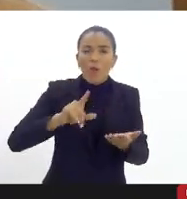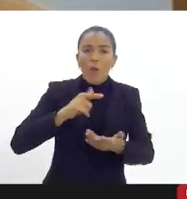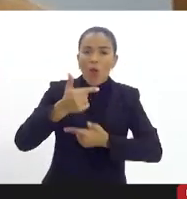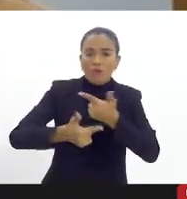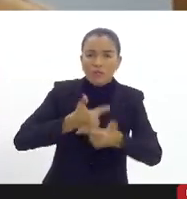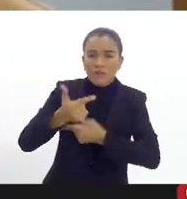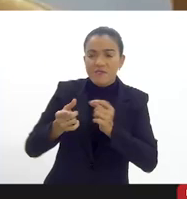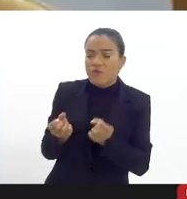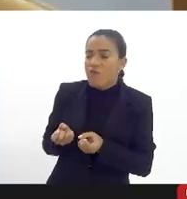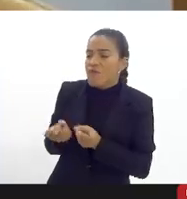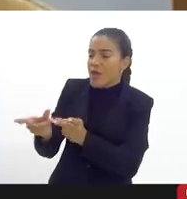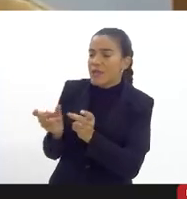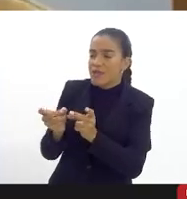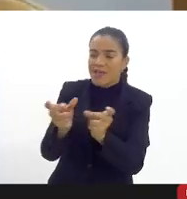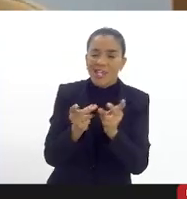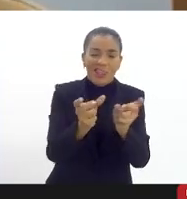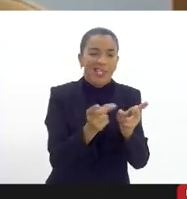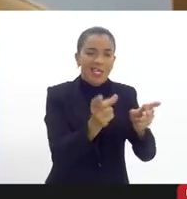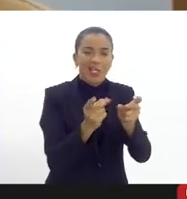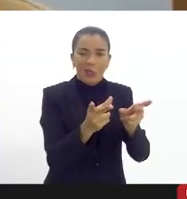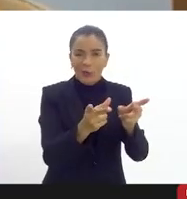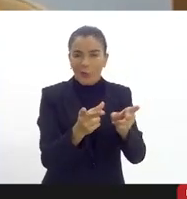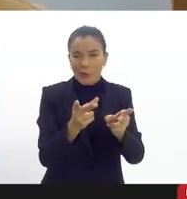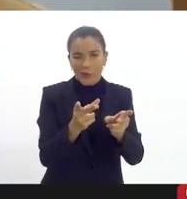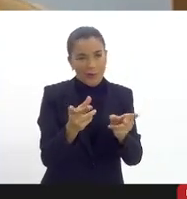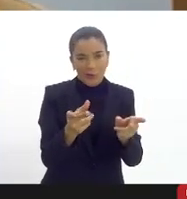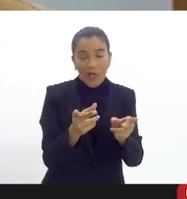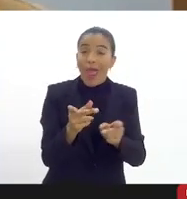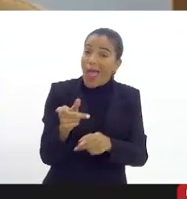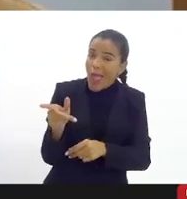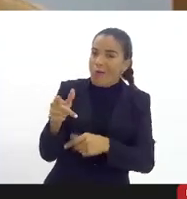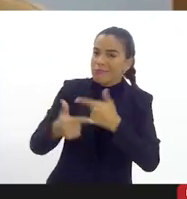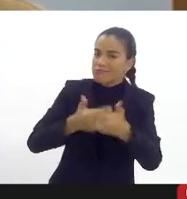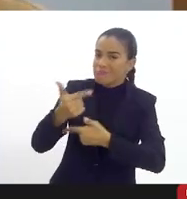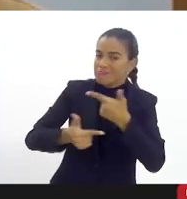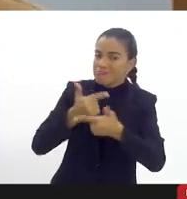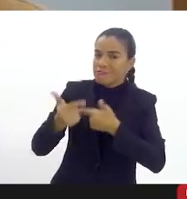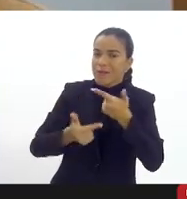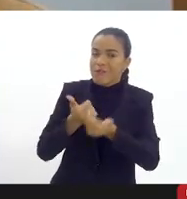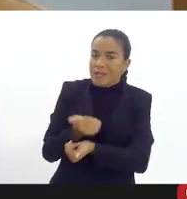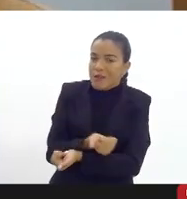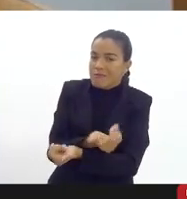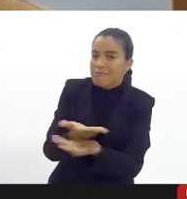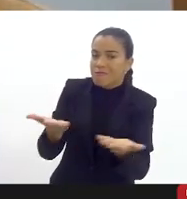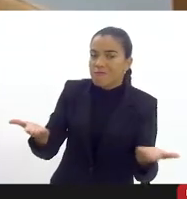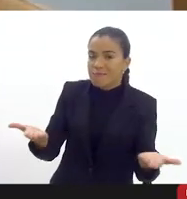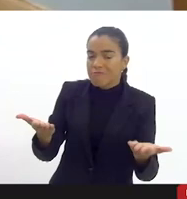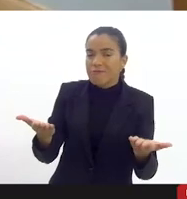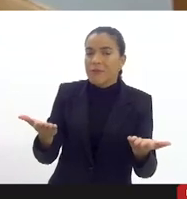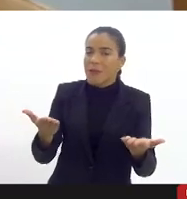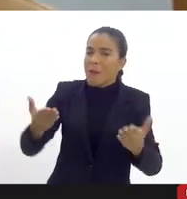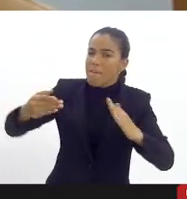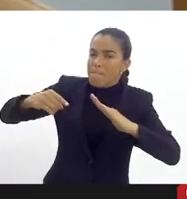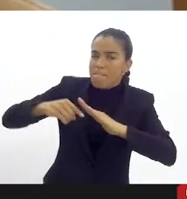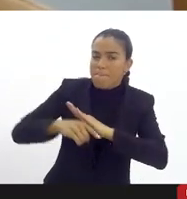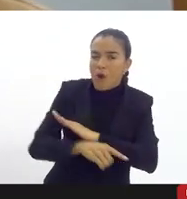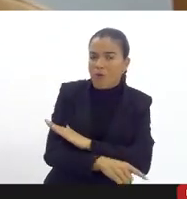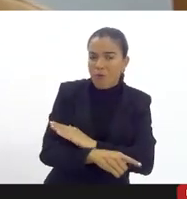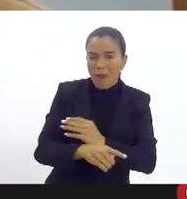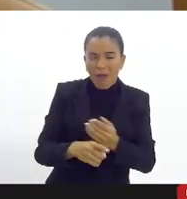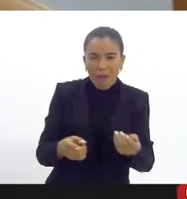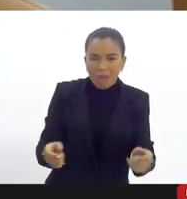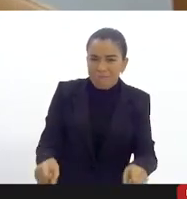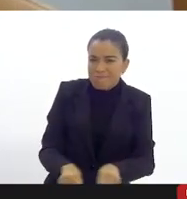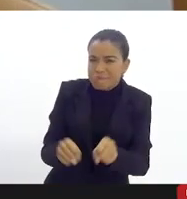que deve ser vendido em cada esquina do país ela não é um serviço que deve ser colocado de uma forma profundamente precária